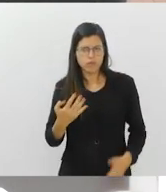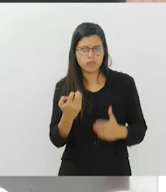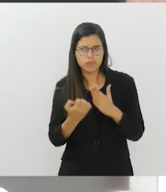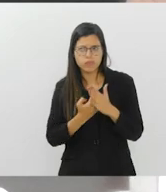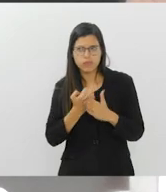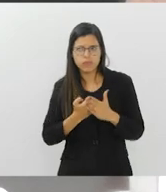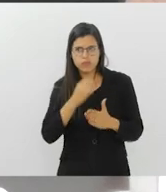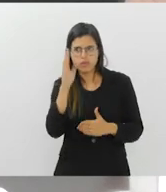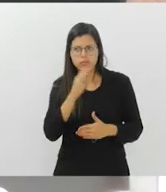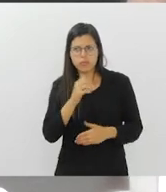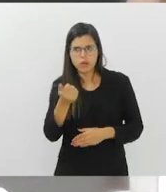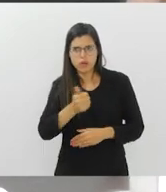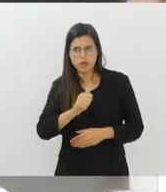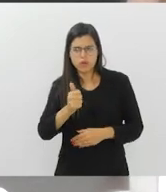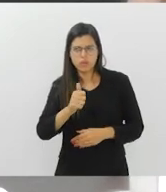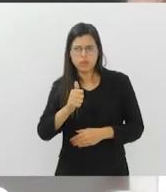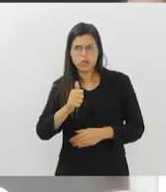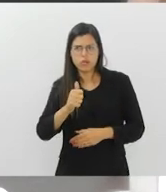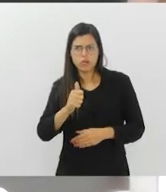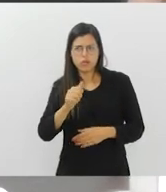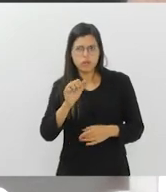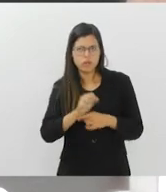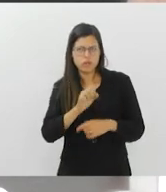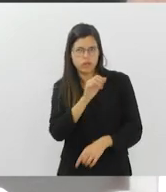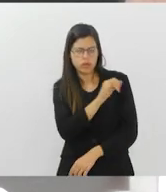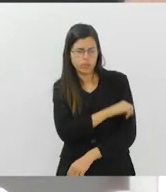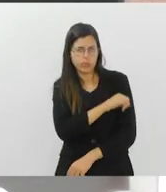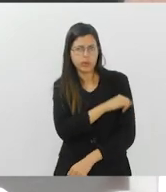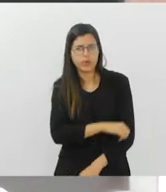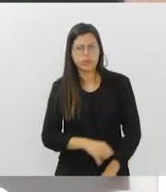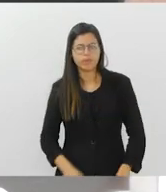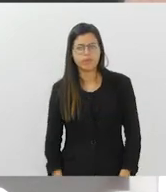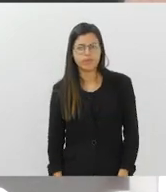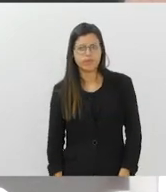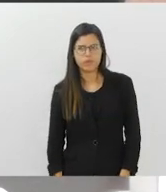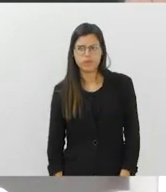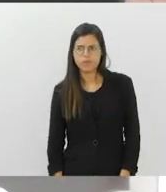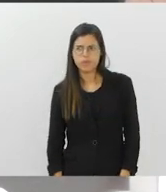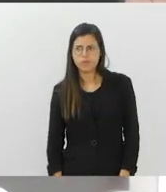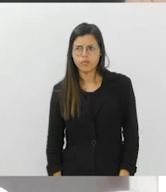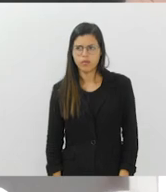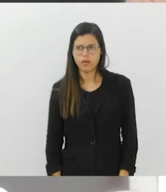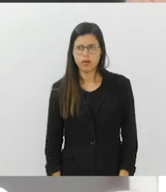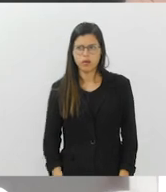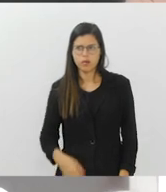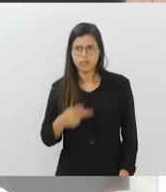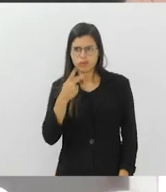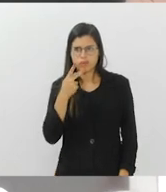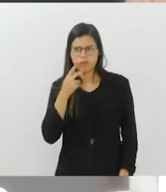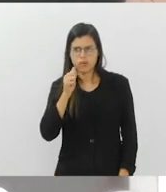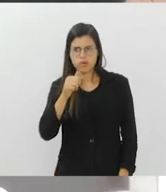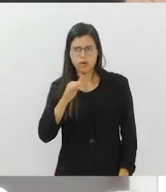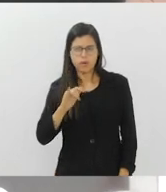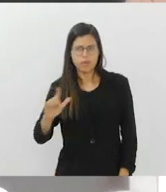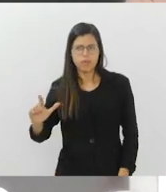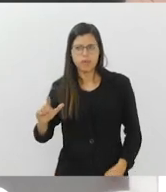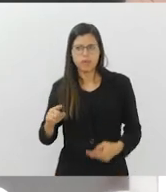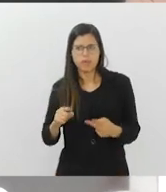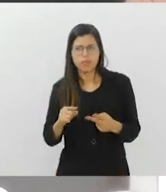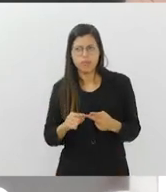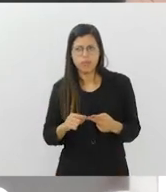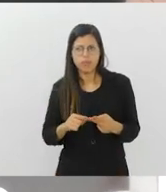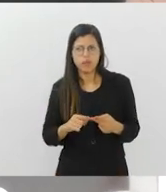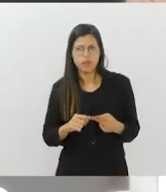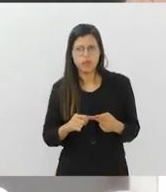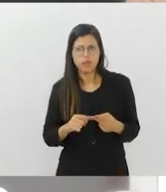sendo 11 estão presentes no estado do Rio de Janeiro. Eu vou citar aqui a Mesc, a Mil, Plamesc Saúde